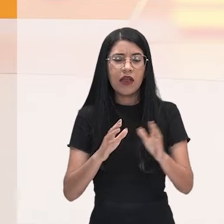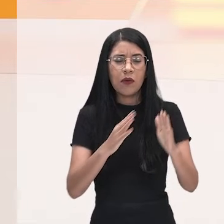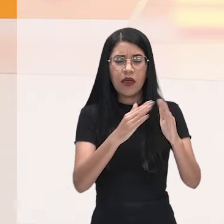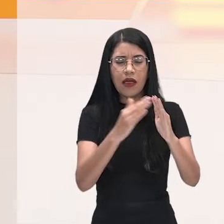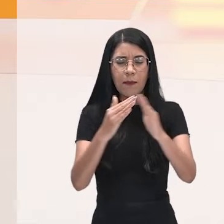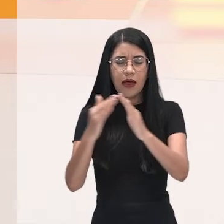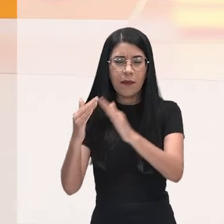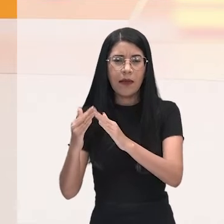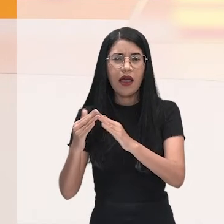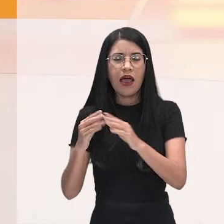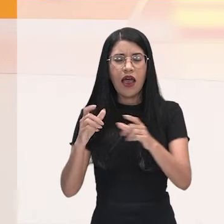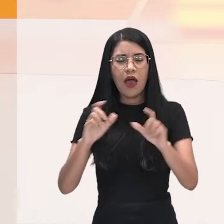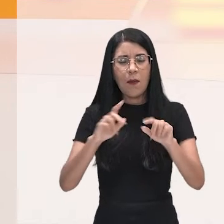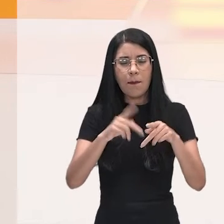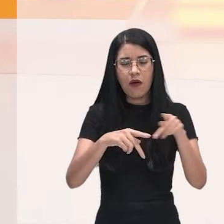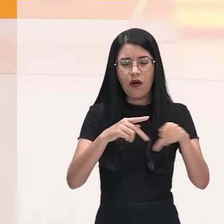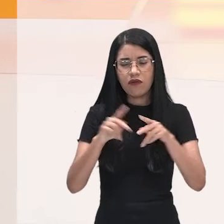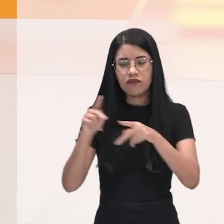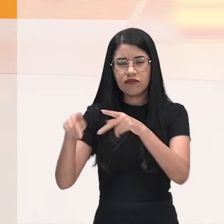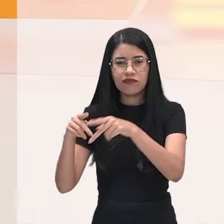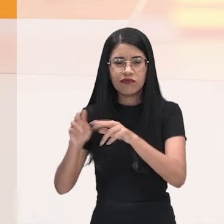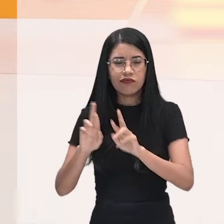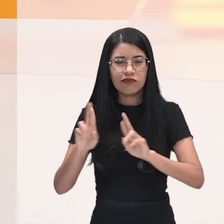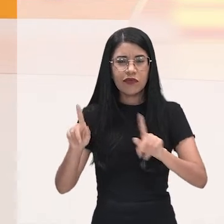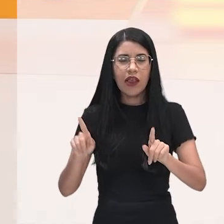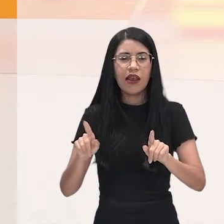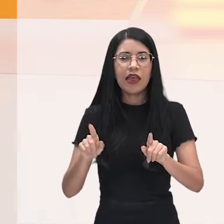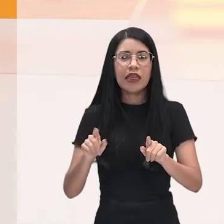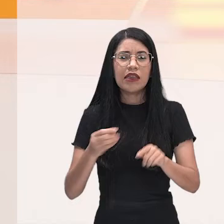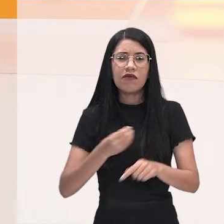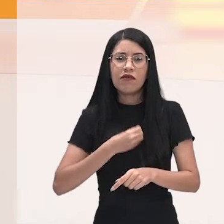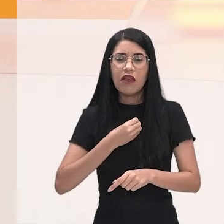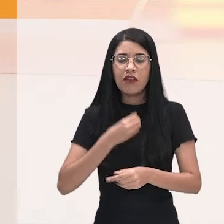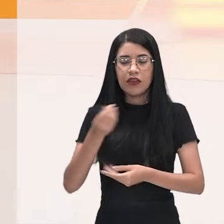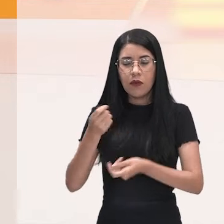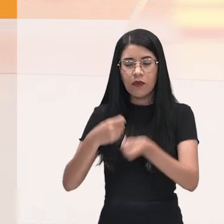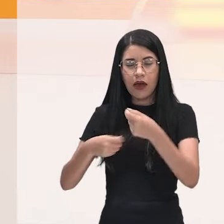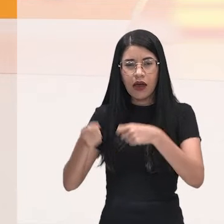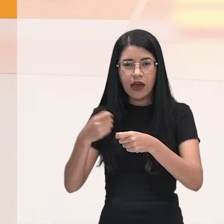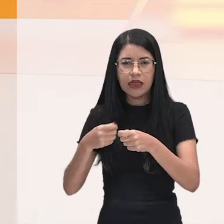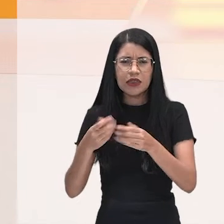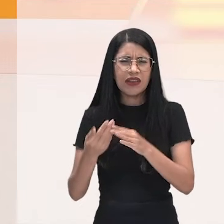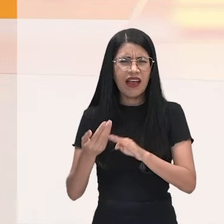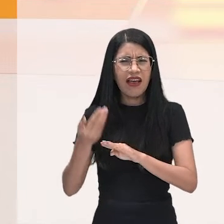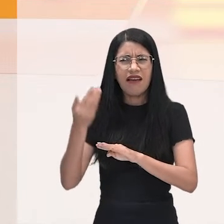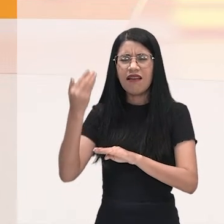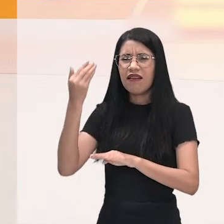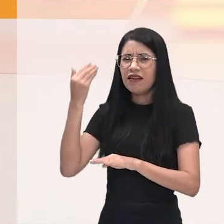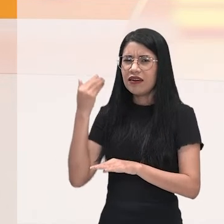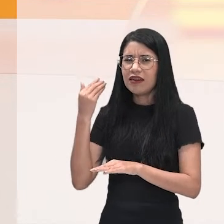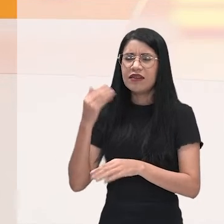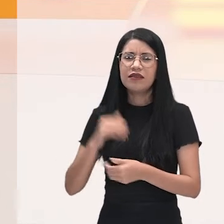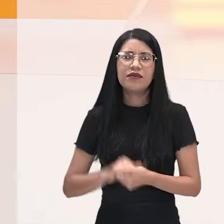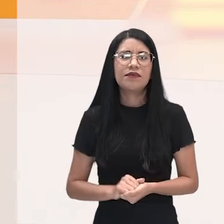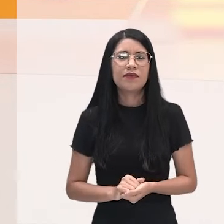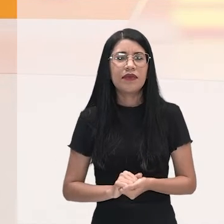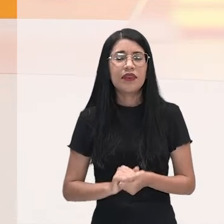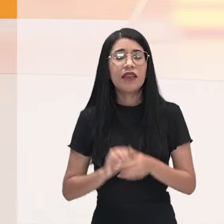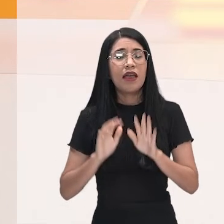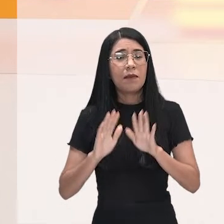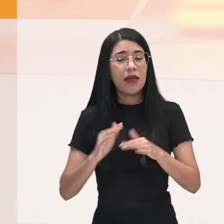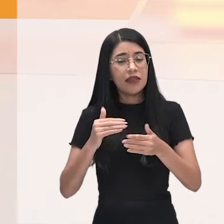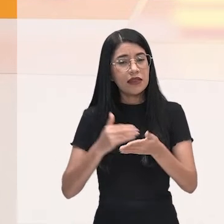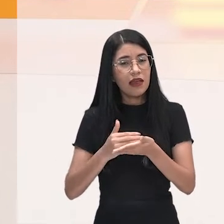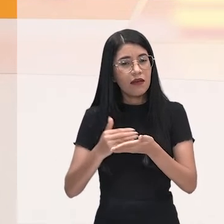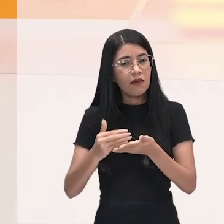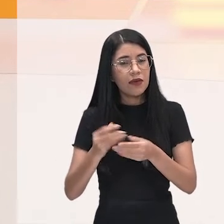por outra. Percebam que está surgindo aí um espaço que é diferente do campo. O campo produz o arroz, o trigo. Agora está surgindo